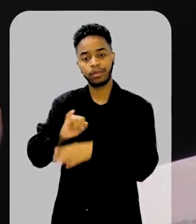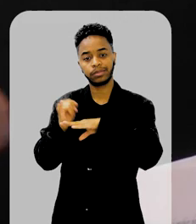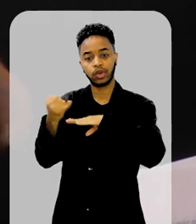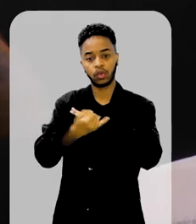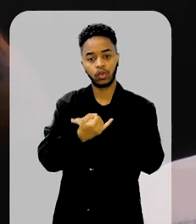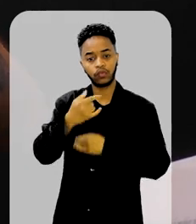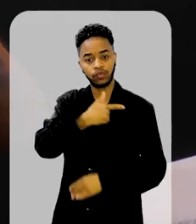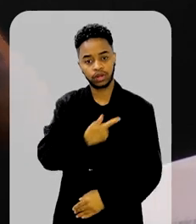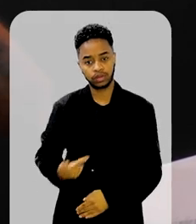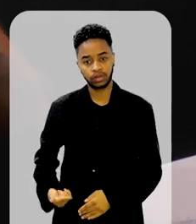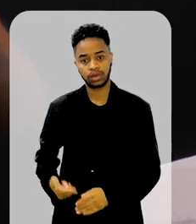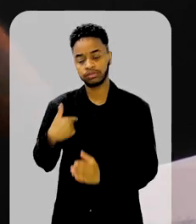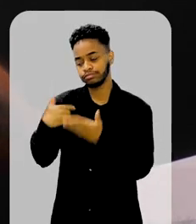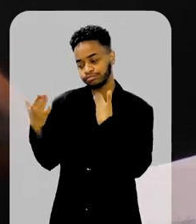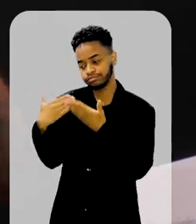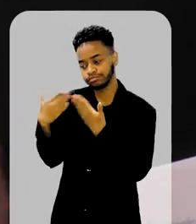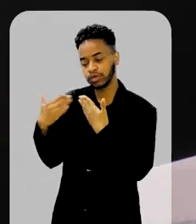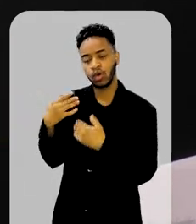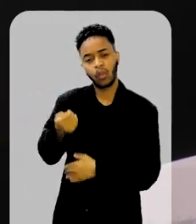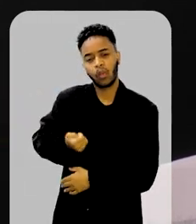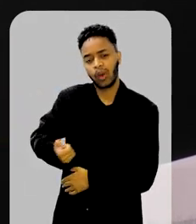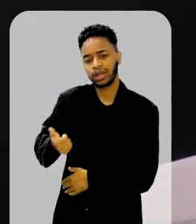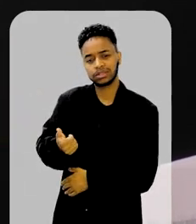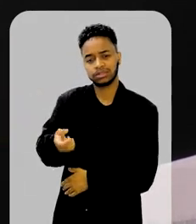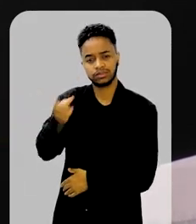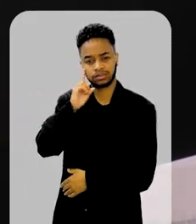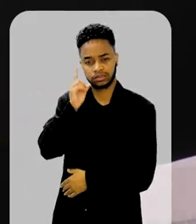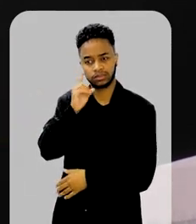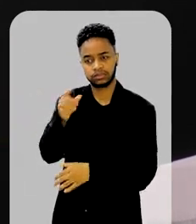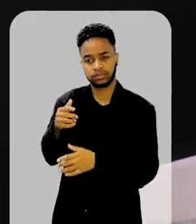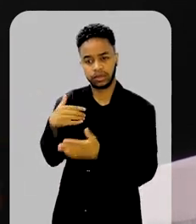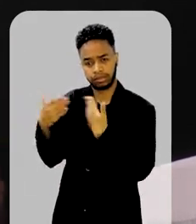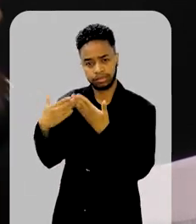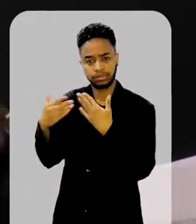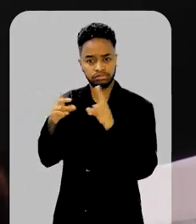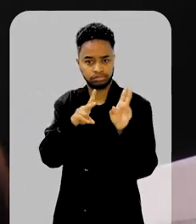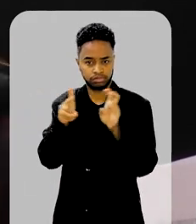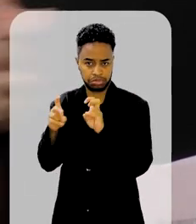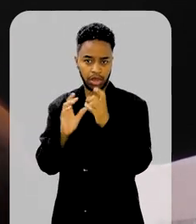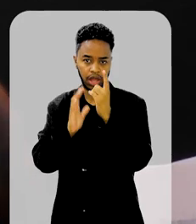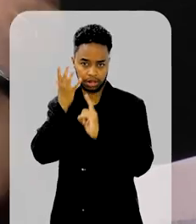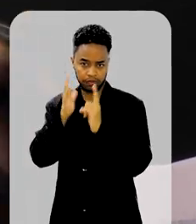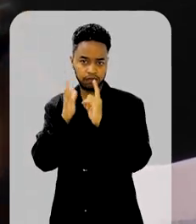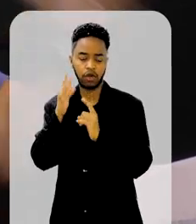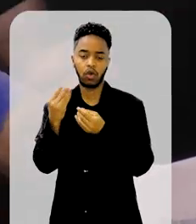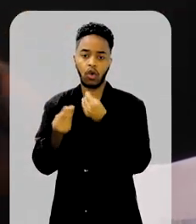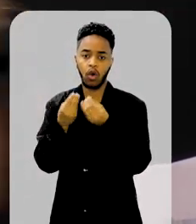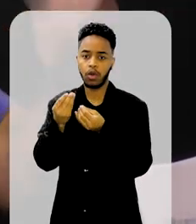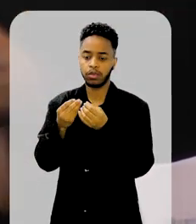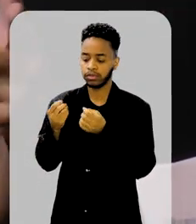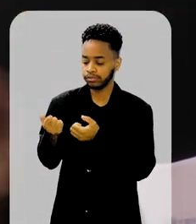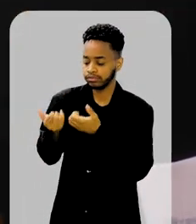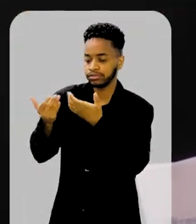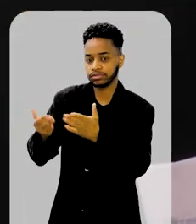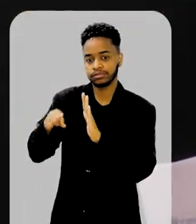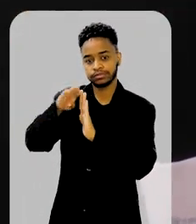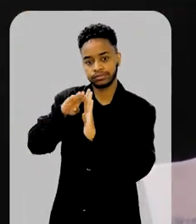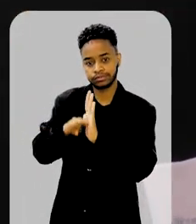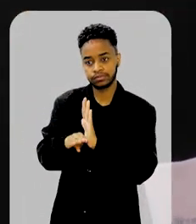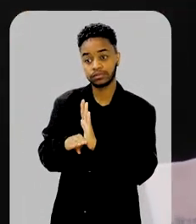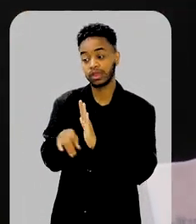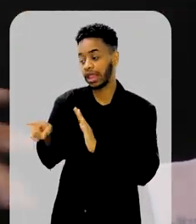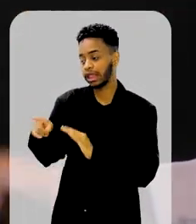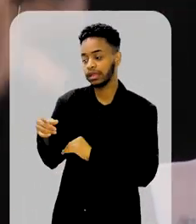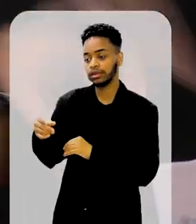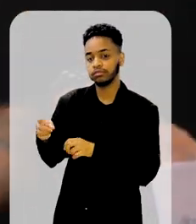dialogando muito com ele no final dessa jornada dele a gente falava quase toda semana coisa de carnaval mesmo de de como a gente tava entendendo o processo de etapas